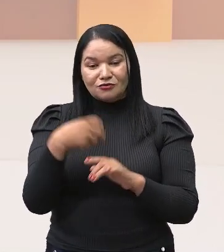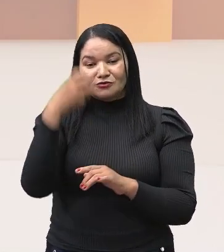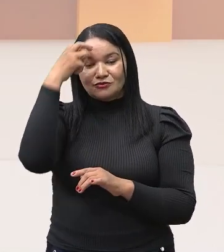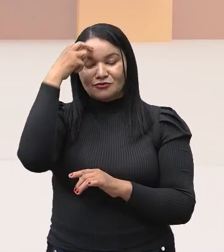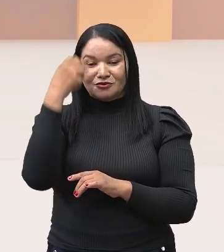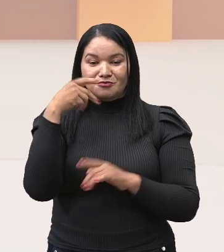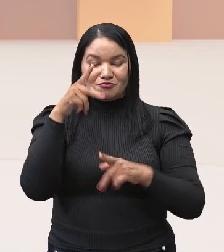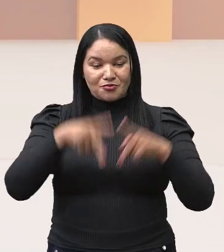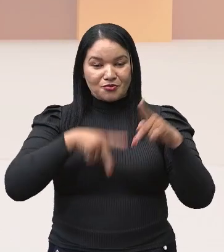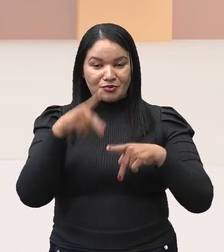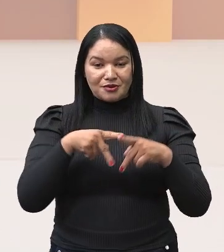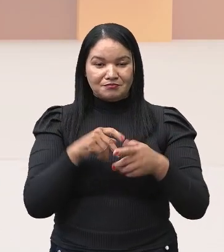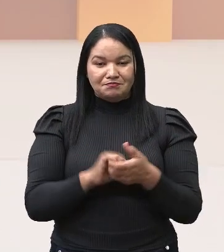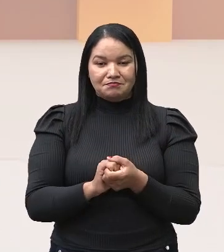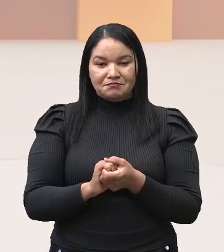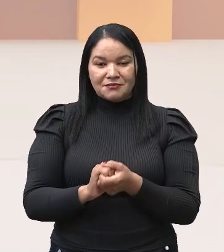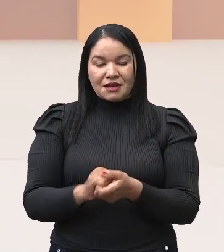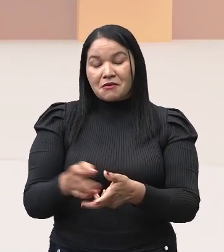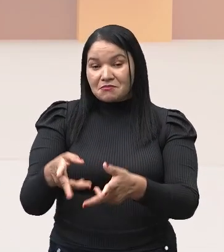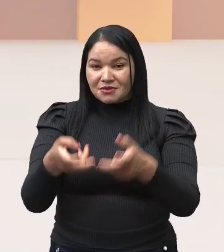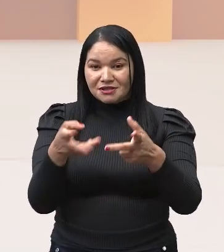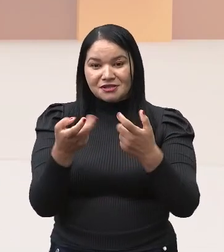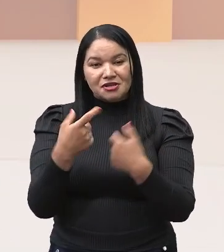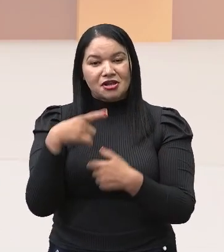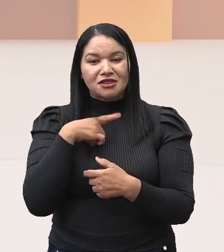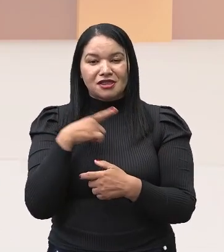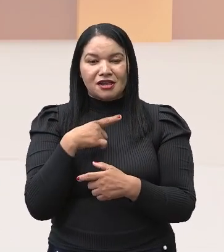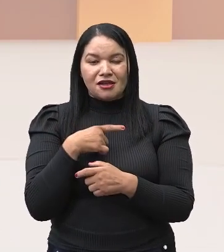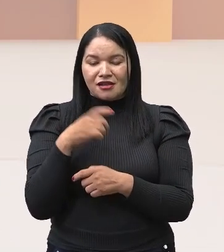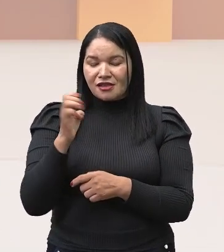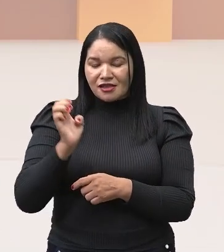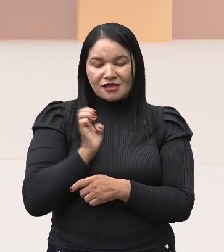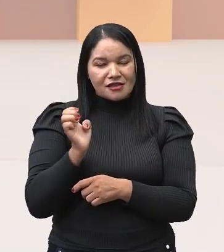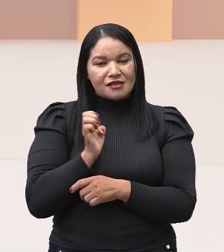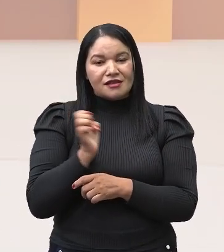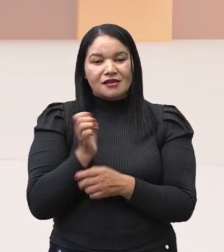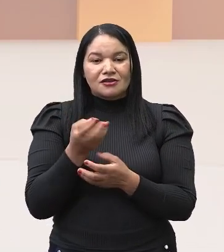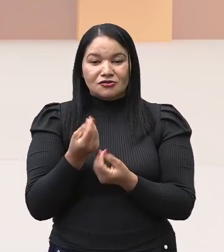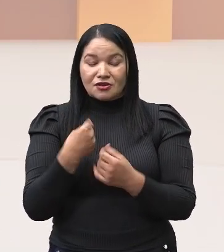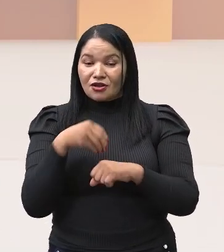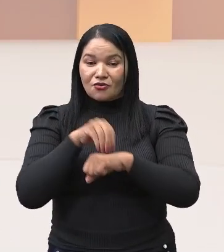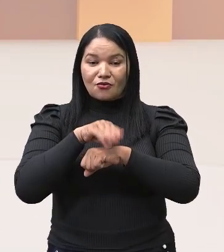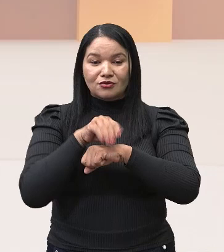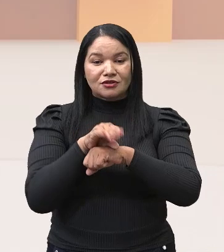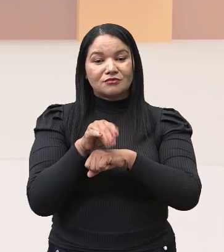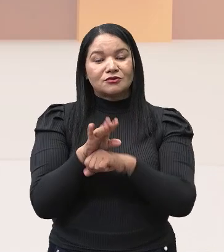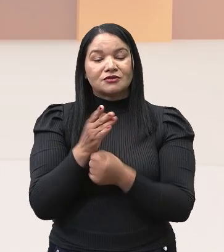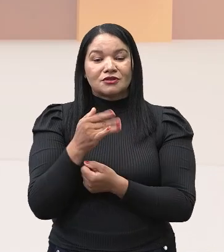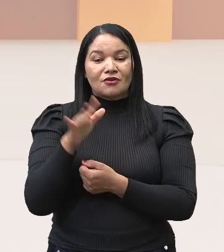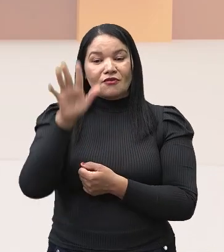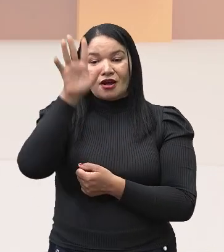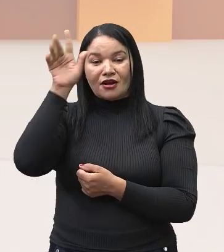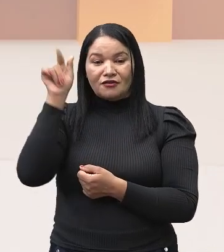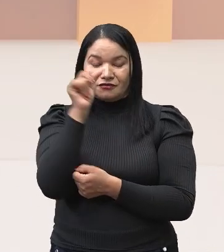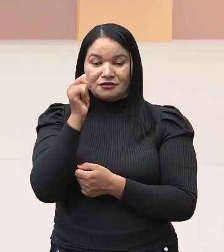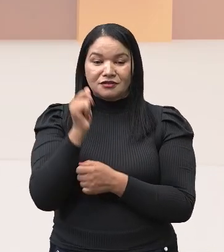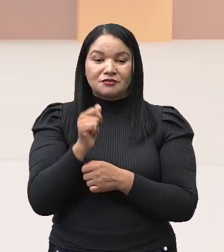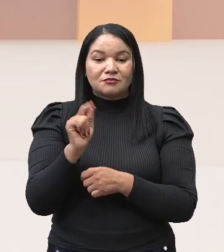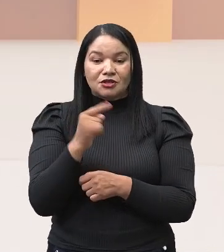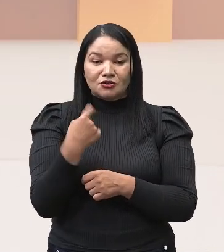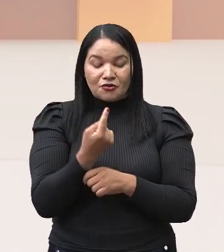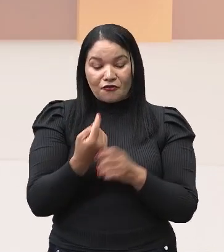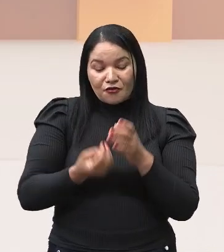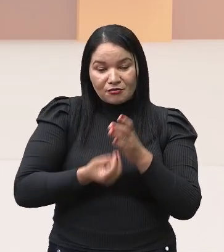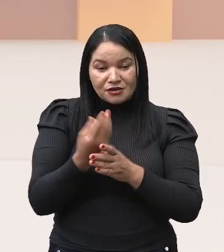Então, percebam como nós temos aqui uma riquíssima contribuição africana aqui para a